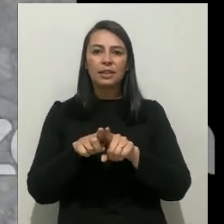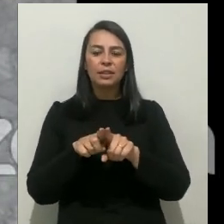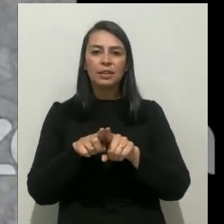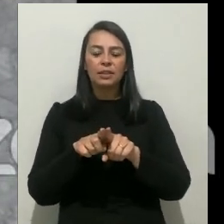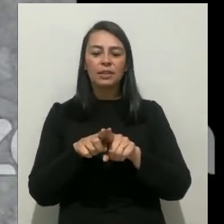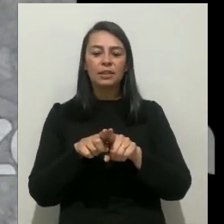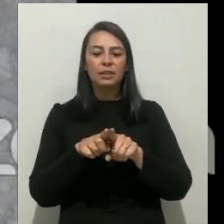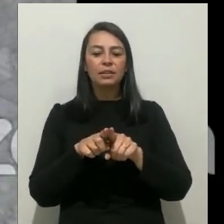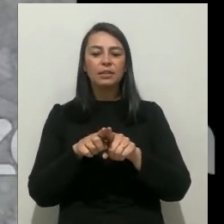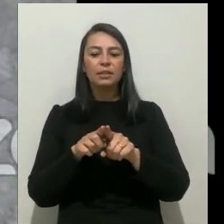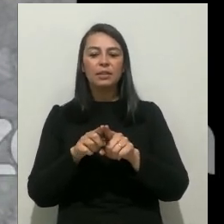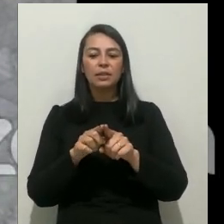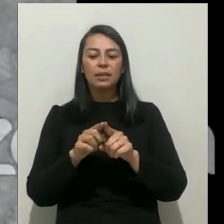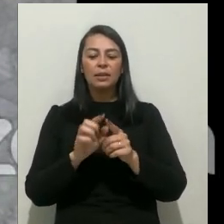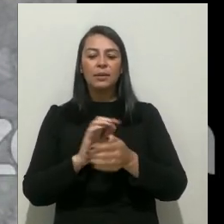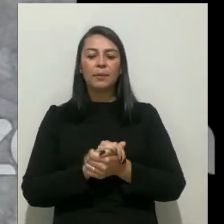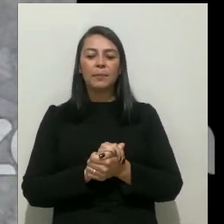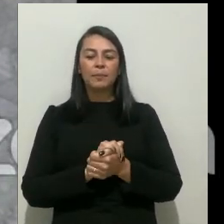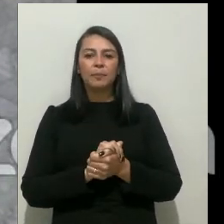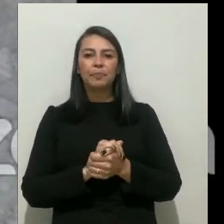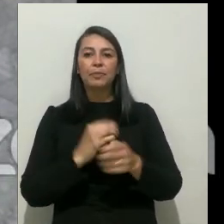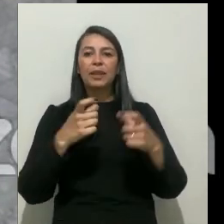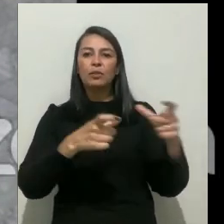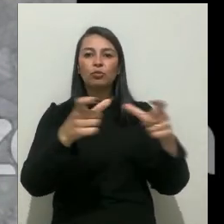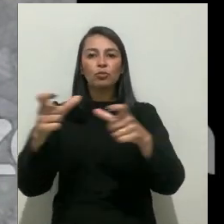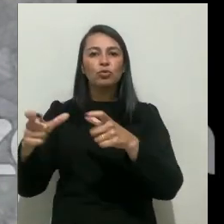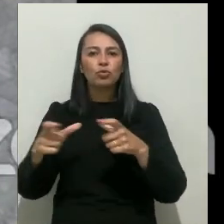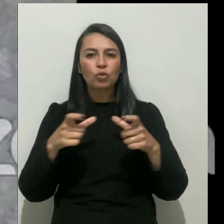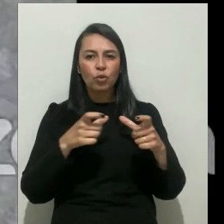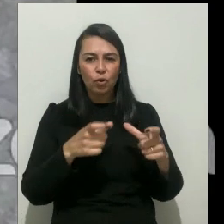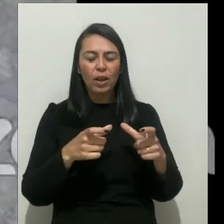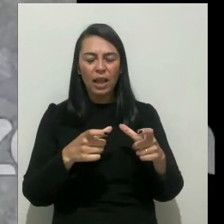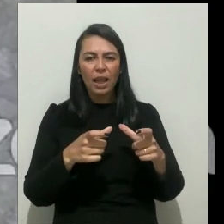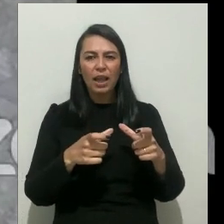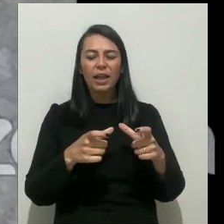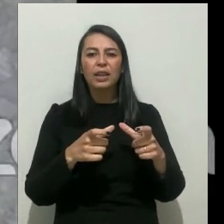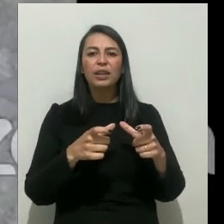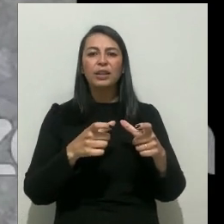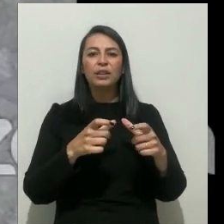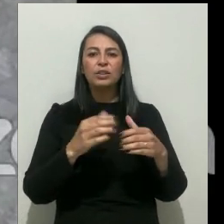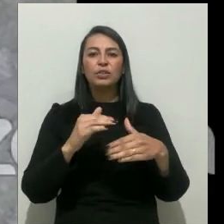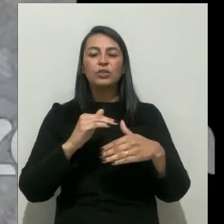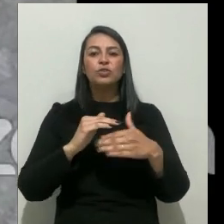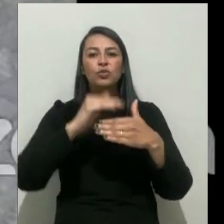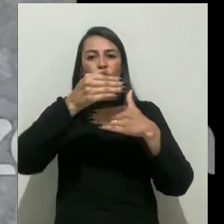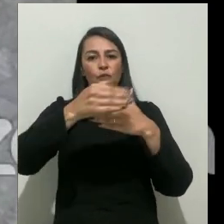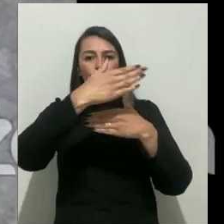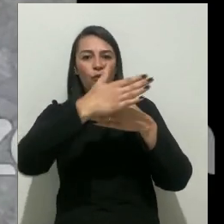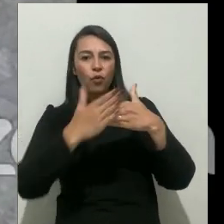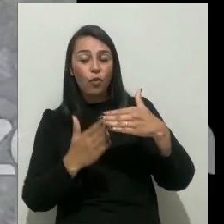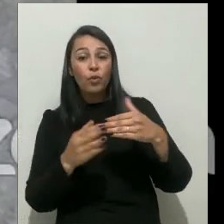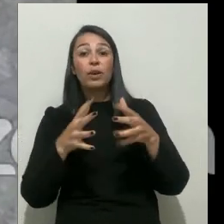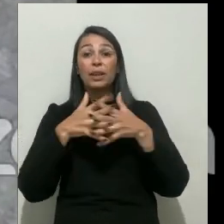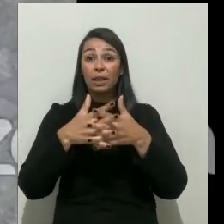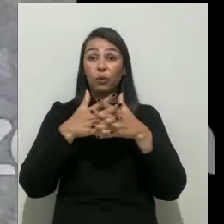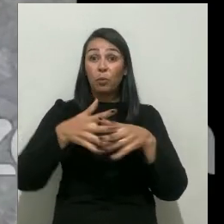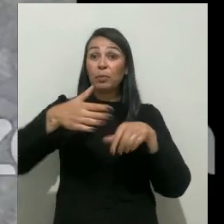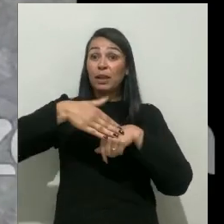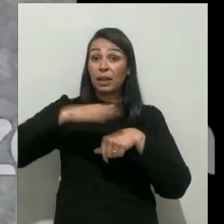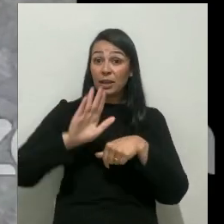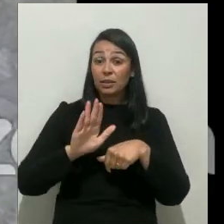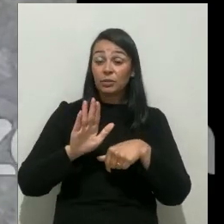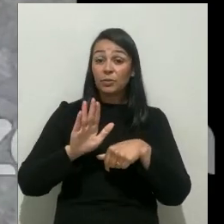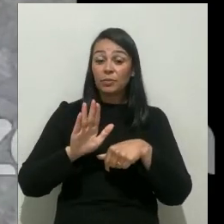proteção de descarga atmosférica, né, que é o famoso FAR, né, mas lá é um pouquinho mais complexo.